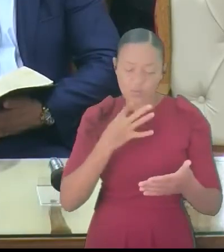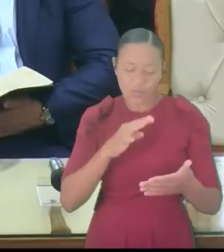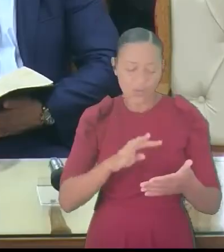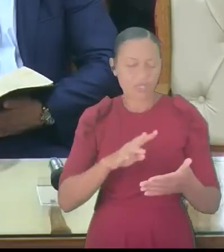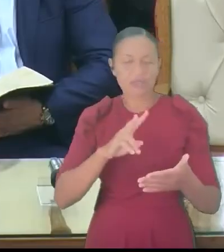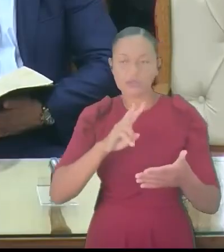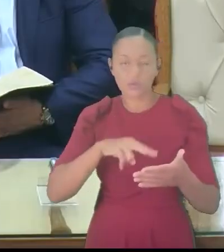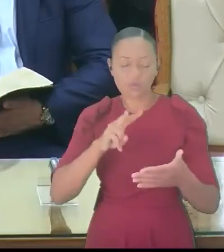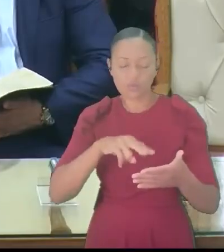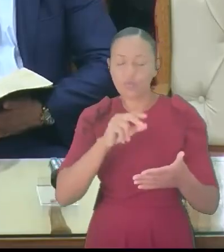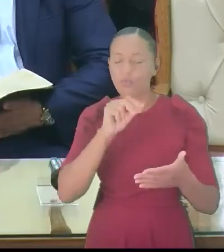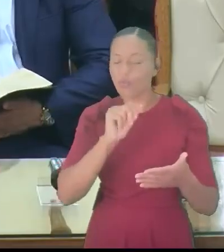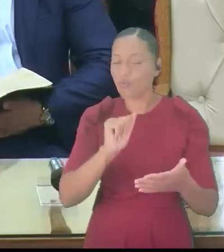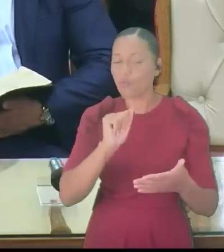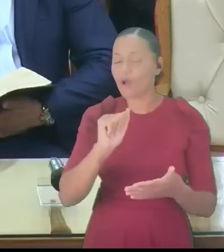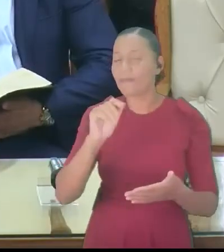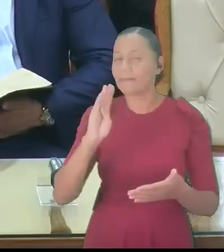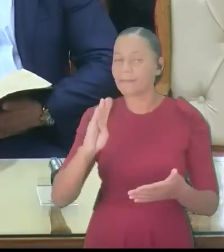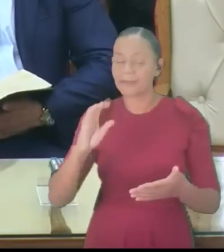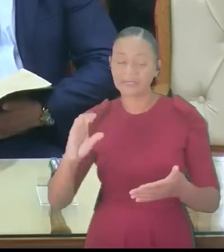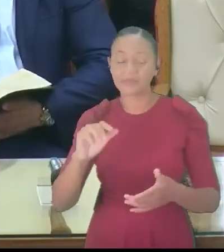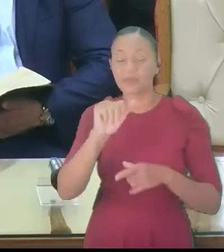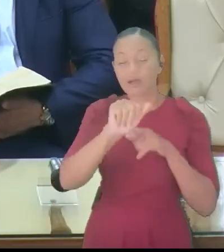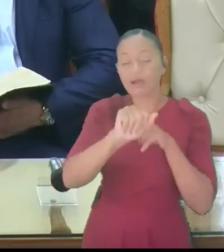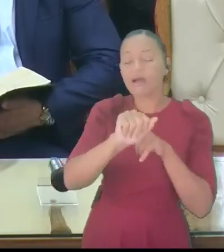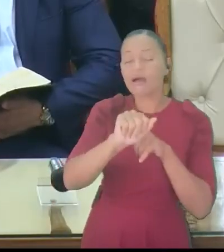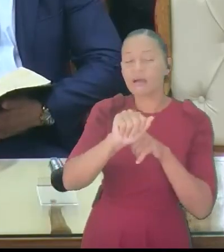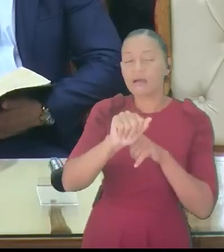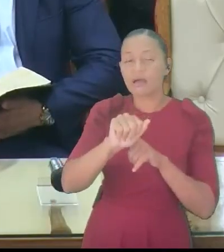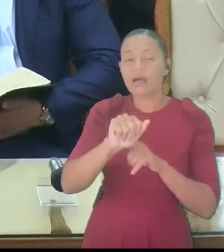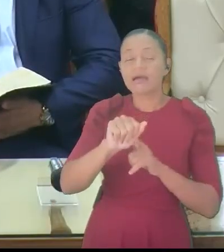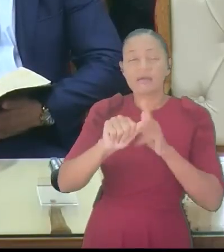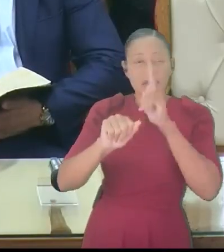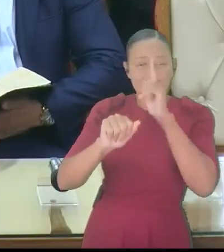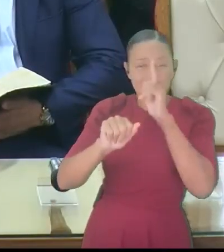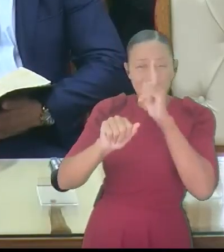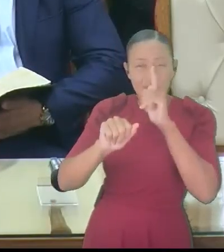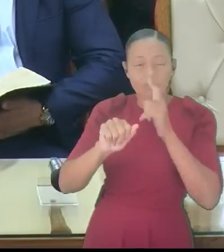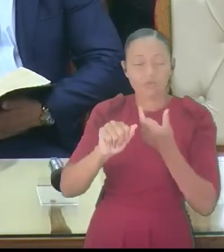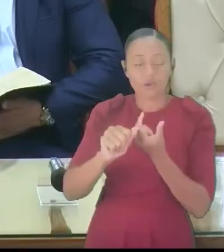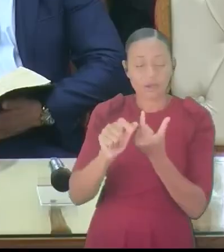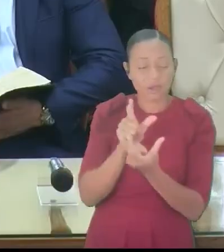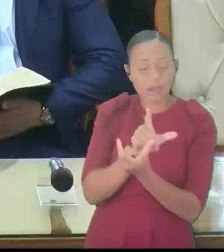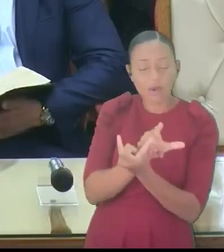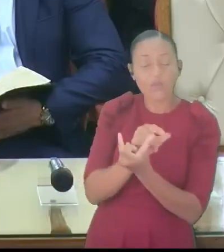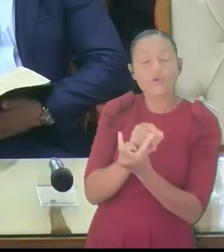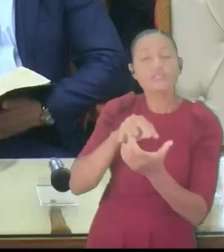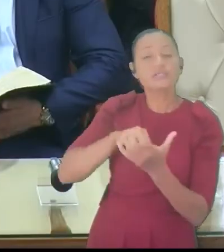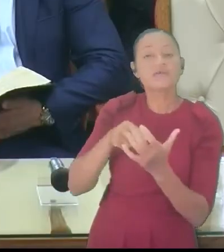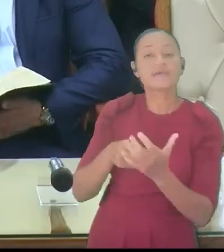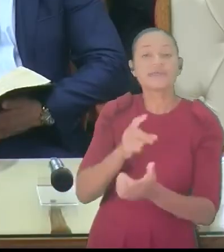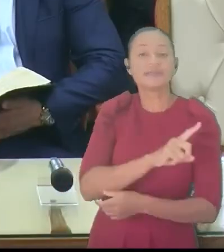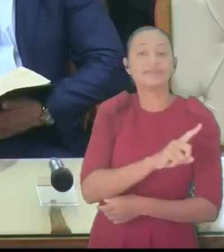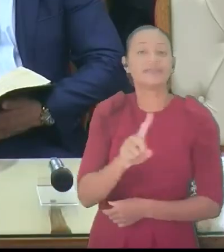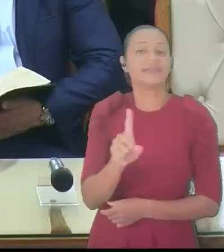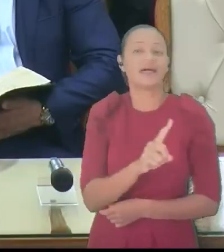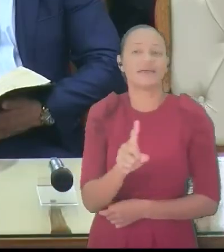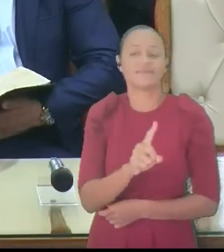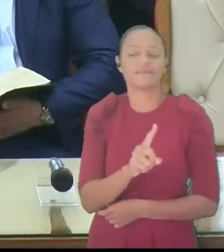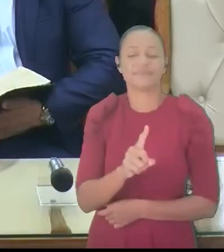alfabeto. Todo A é um prefixo grego que é uma negativa. Então, eles não eram analfabetos, eles